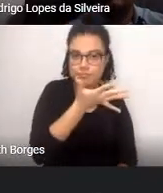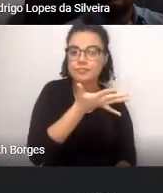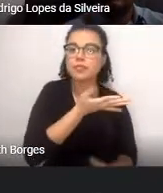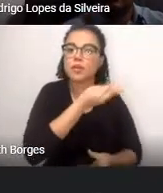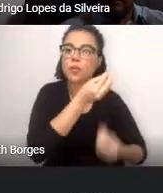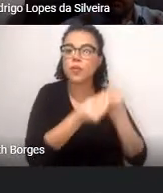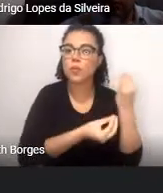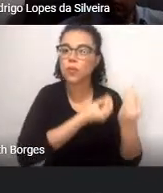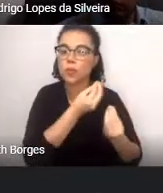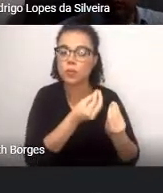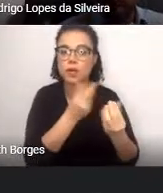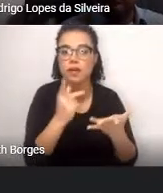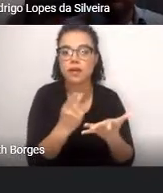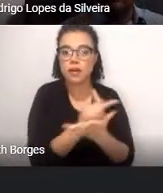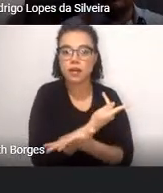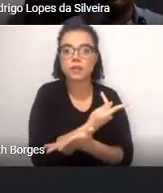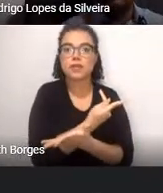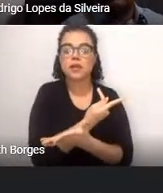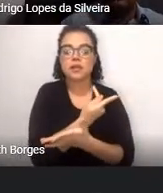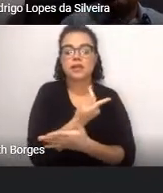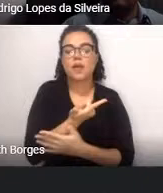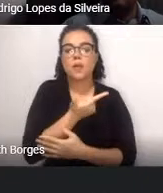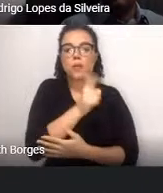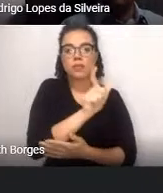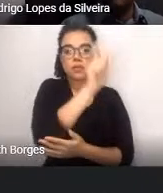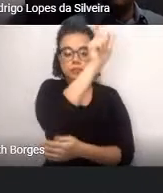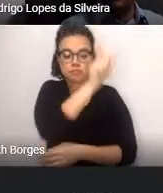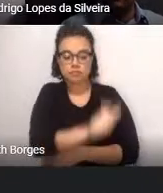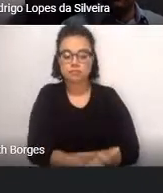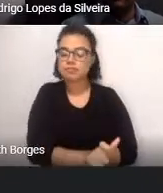vocês, para o outro, né?